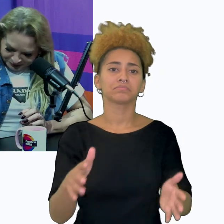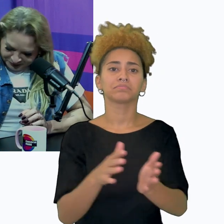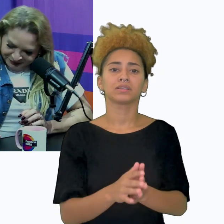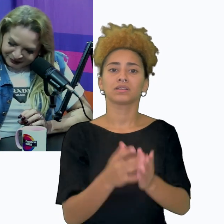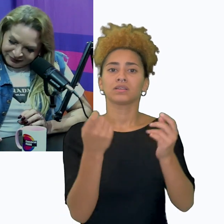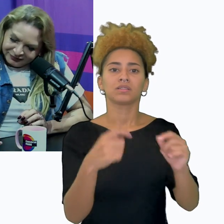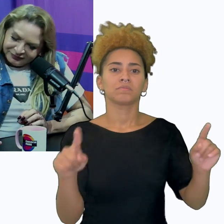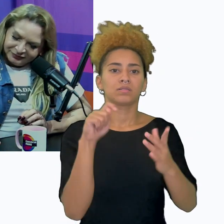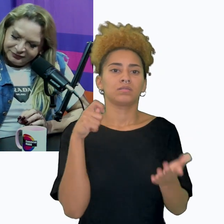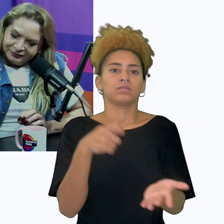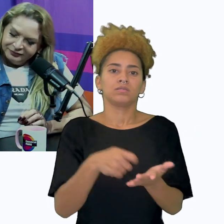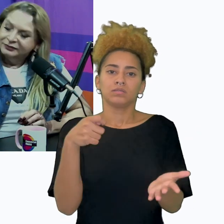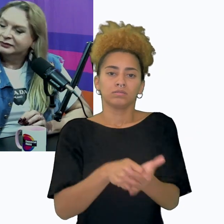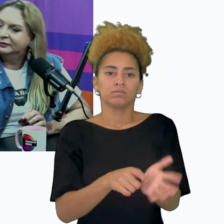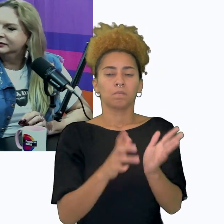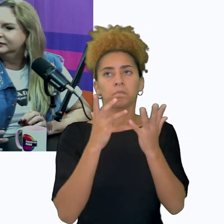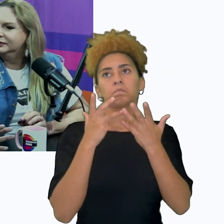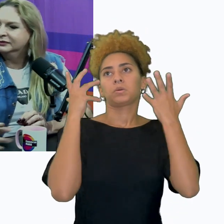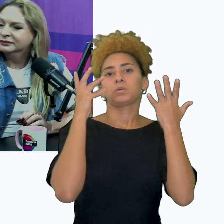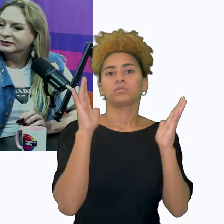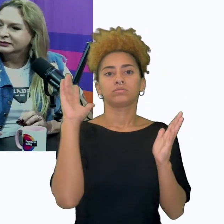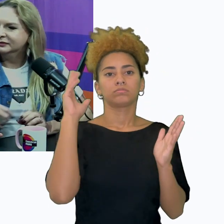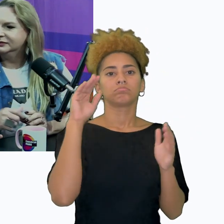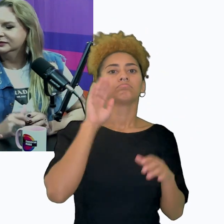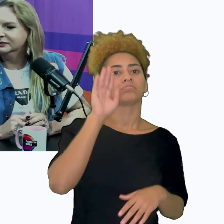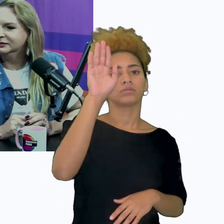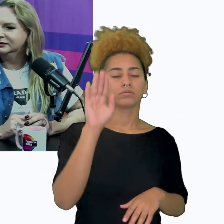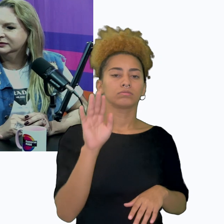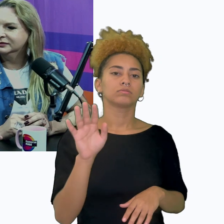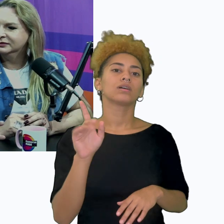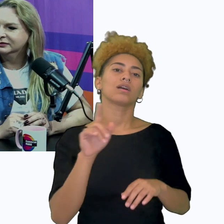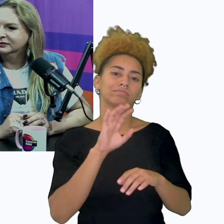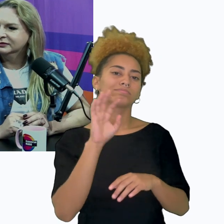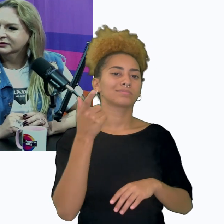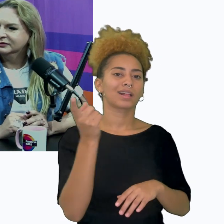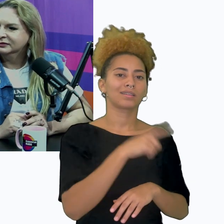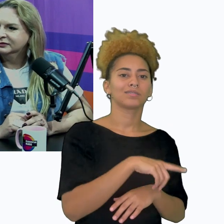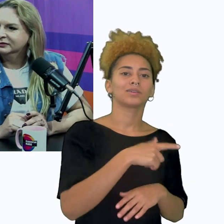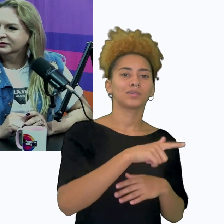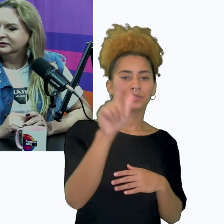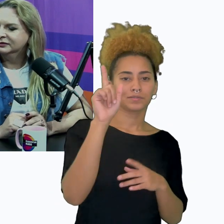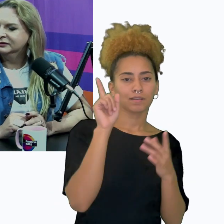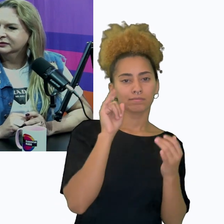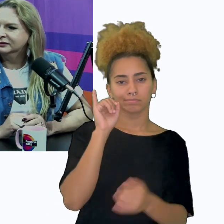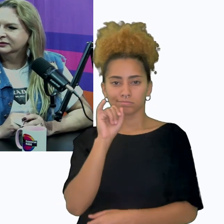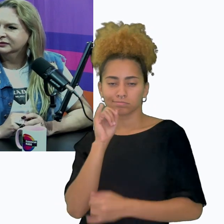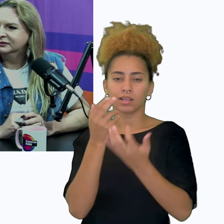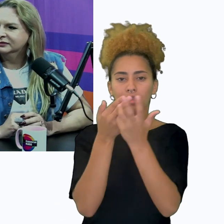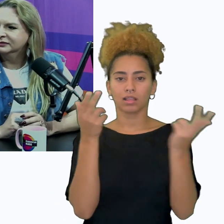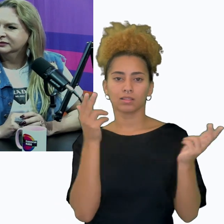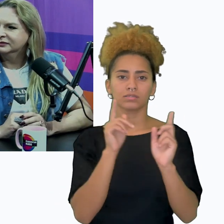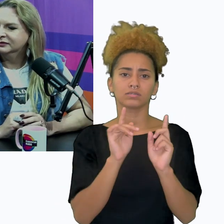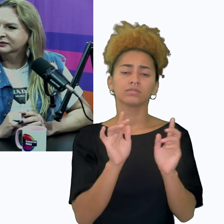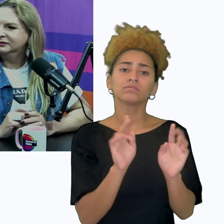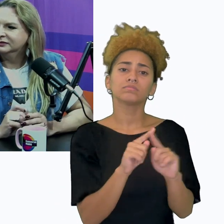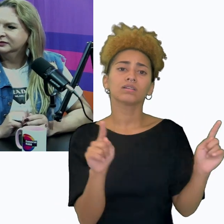dentro daquela da sauna, não precisa de muita coisa para poder ver a boate, não, você tem que estar arrumadinho, bonitinho, você vai paquerar, vai namorar, tá